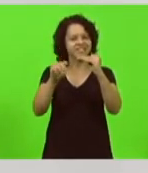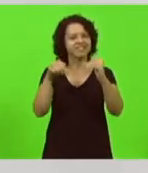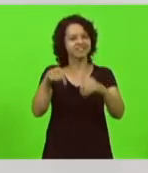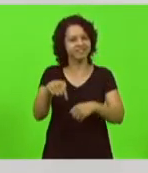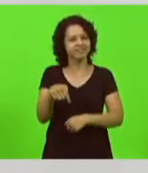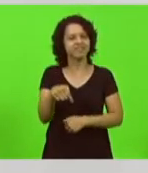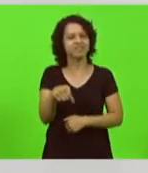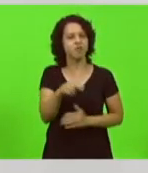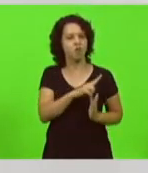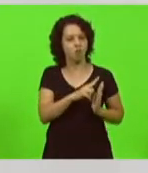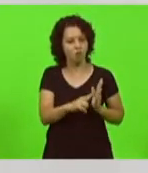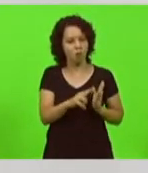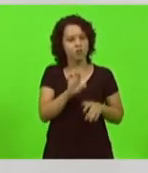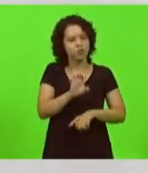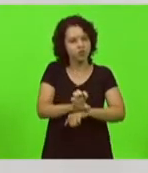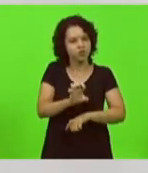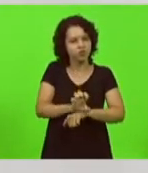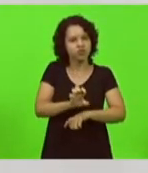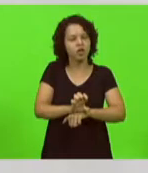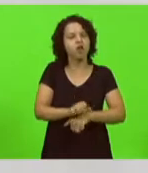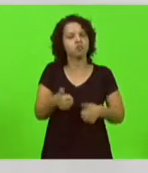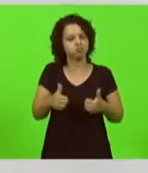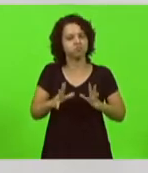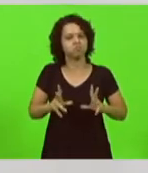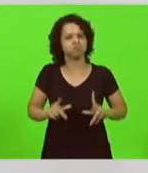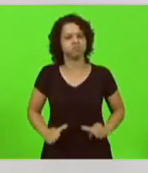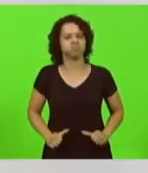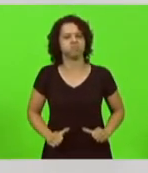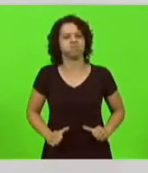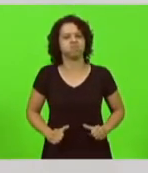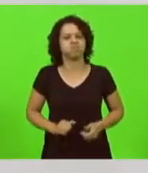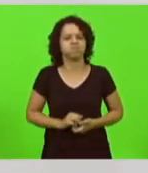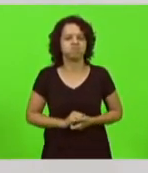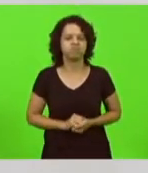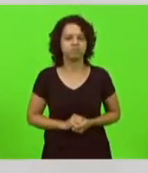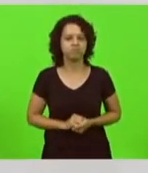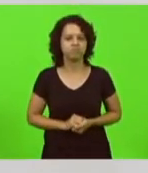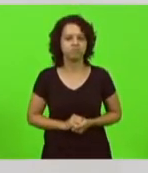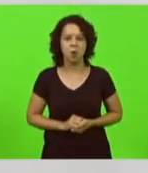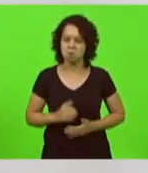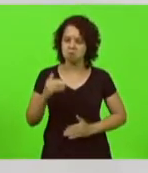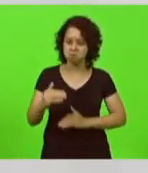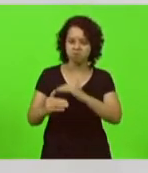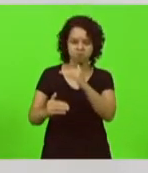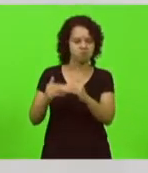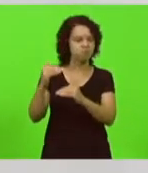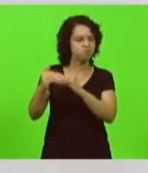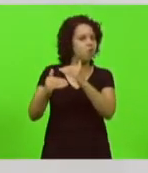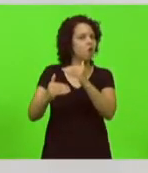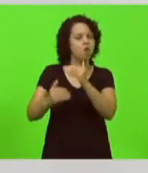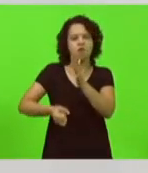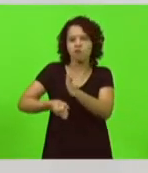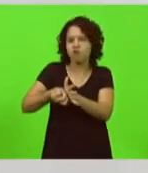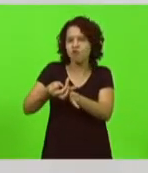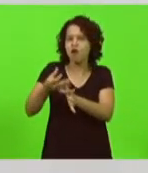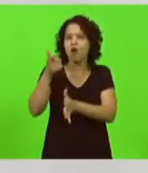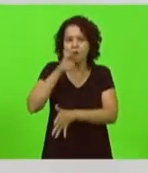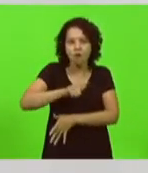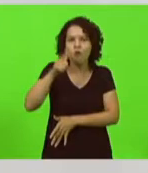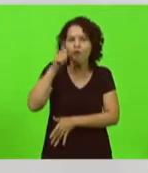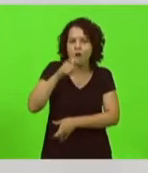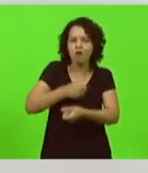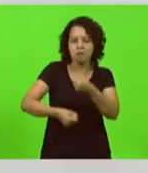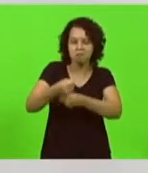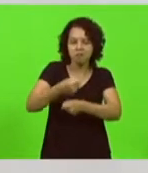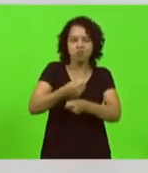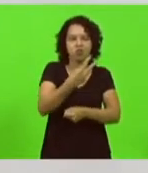ao mercado. São muitos e muitos avanços que alcançamos em 2021, e todos eles